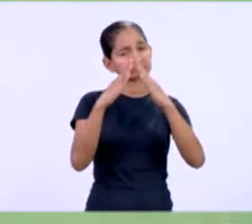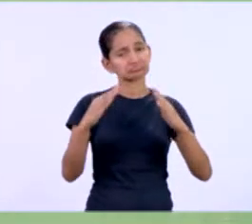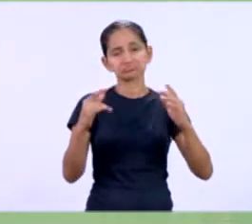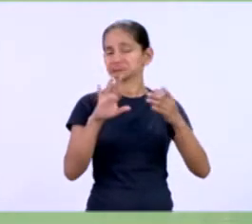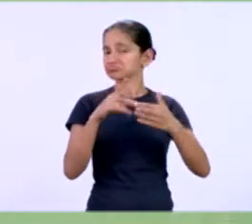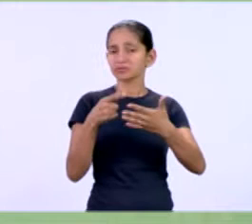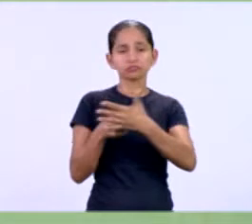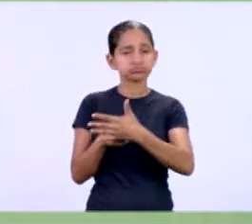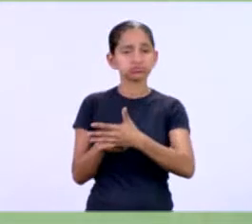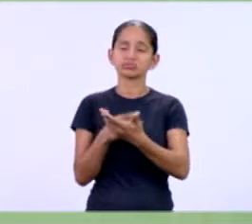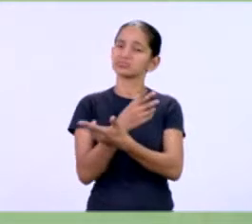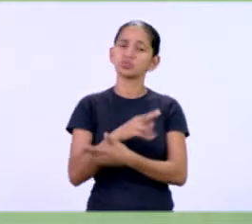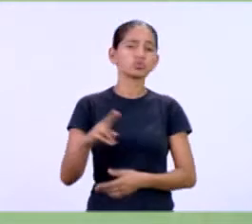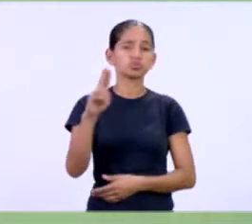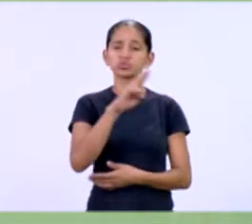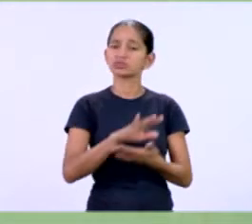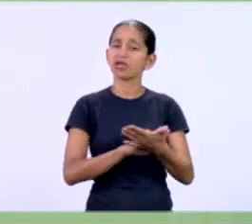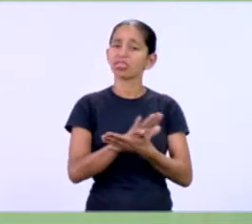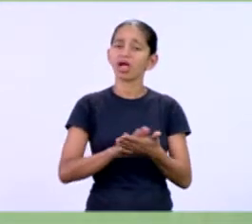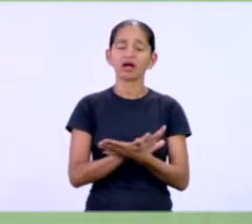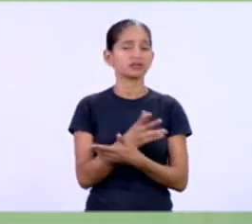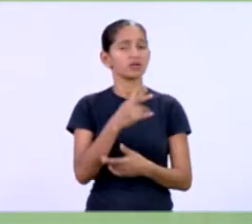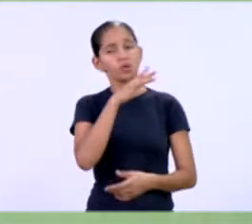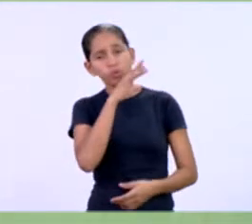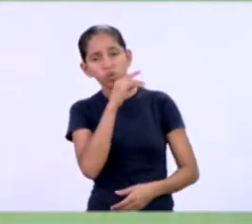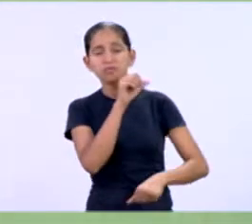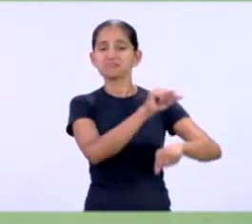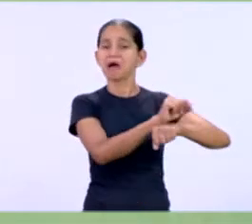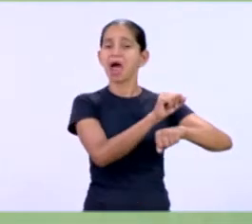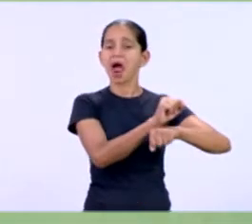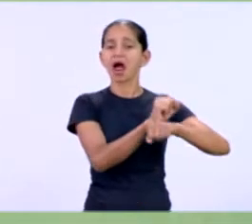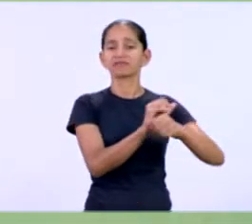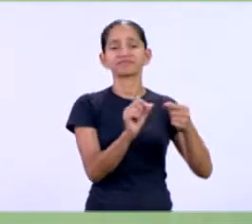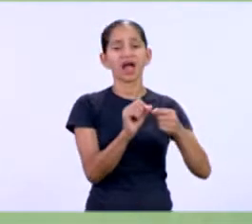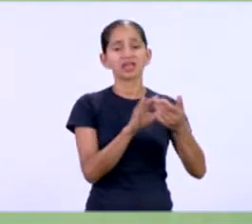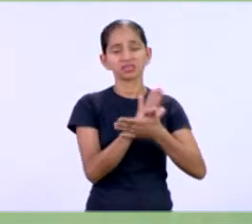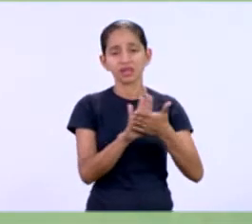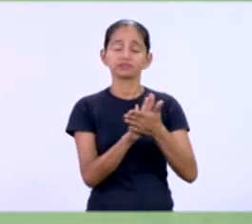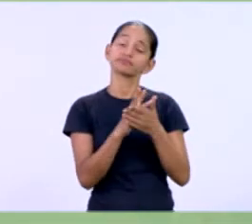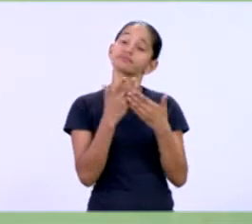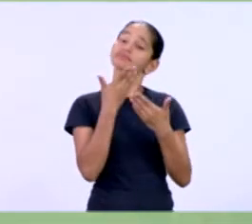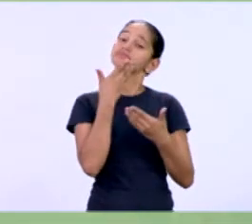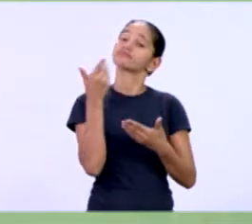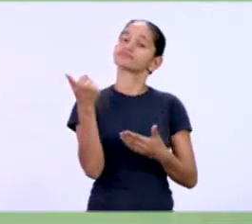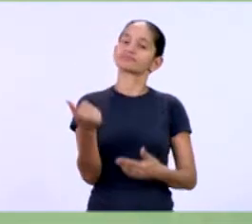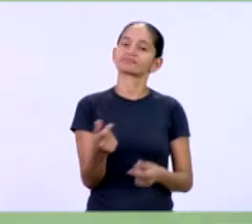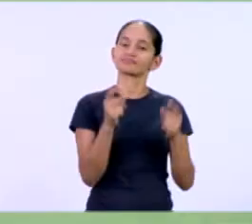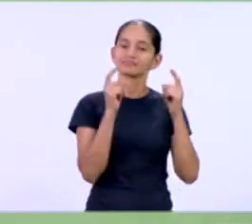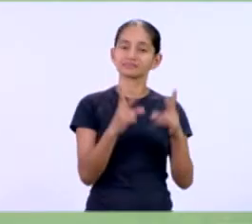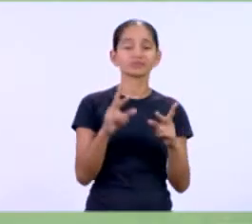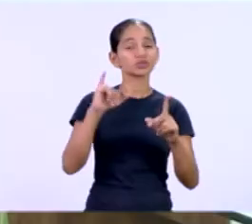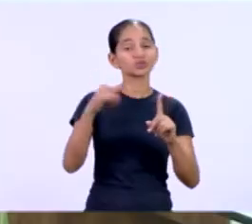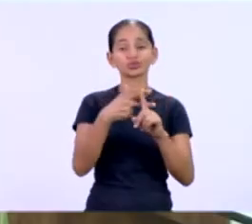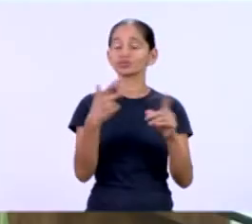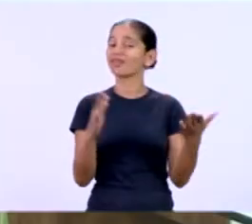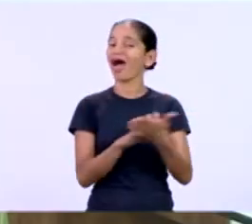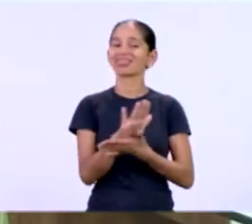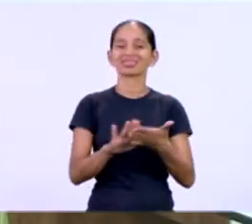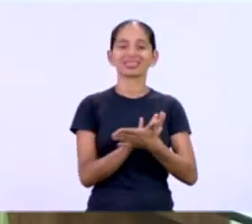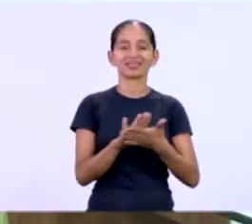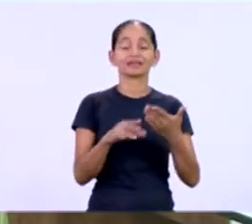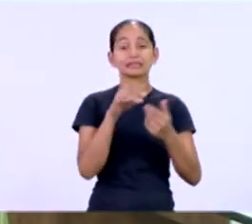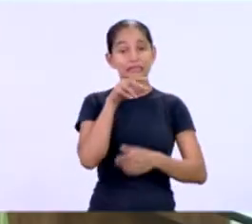máquinas e equipamentos que não estão sendo ali tão bem utilizados. E essa forma é interessante por quê? Porque ela não vai ter juros, diferente de